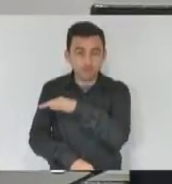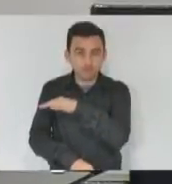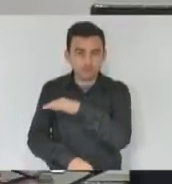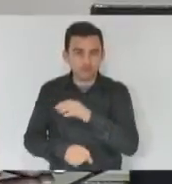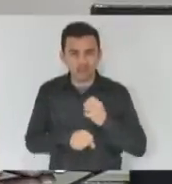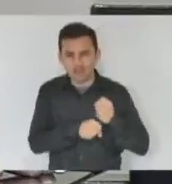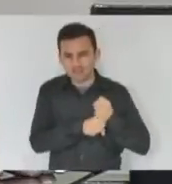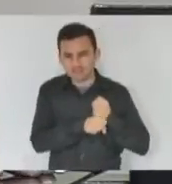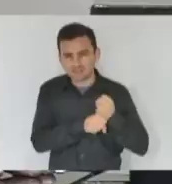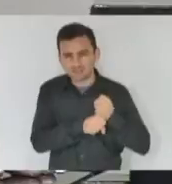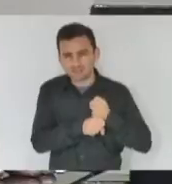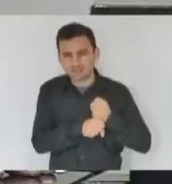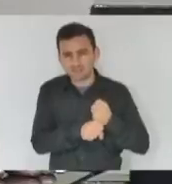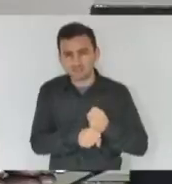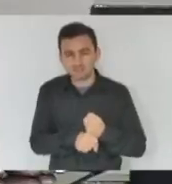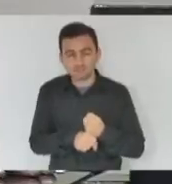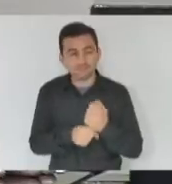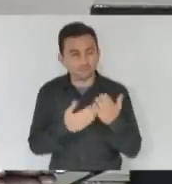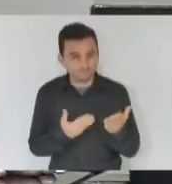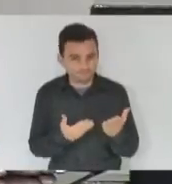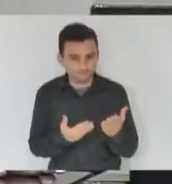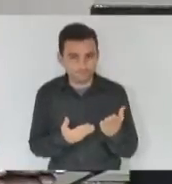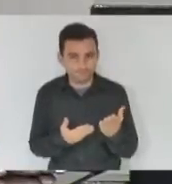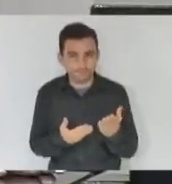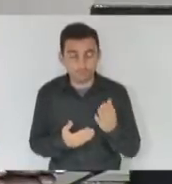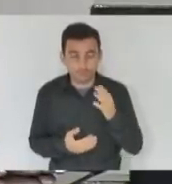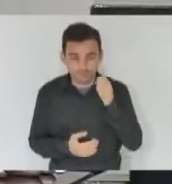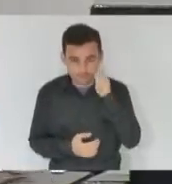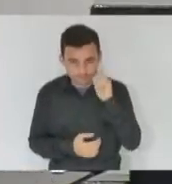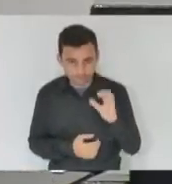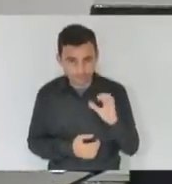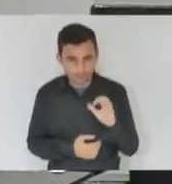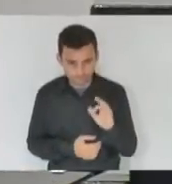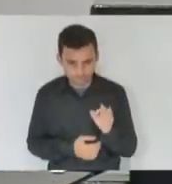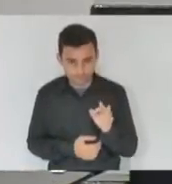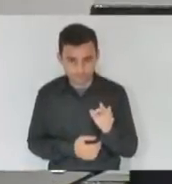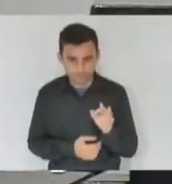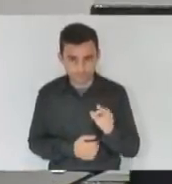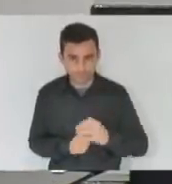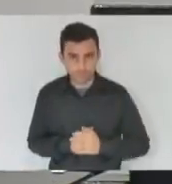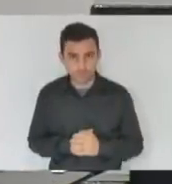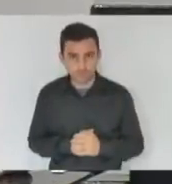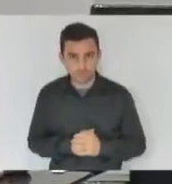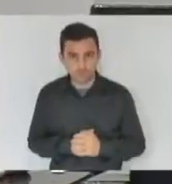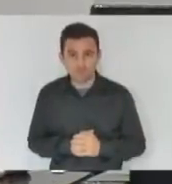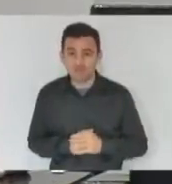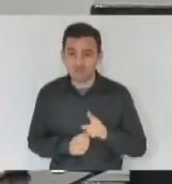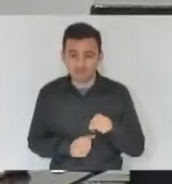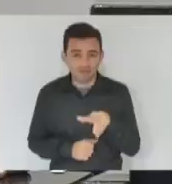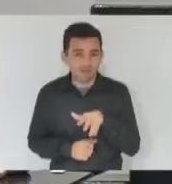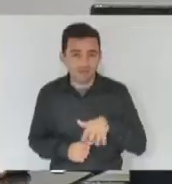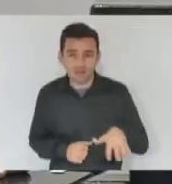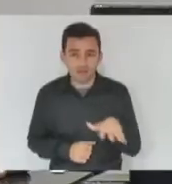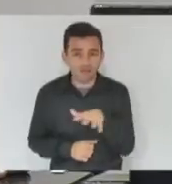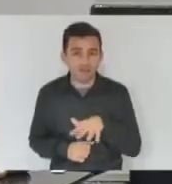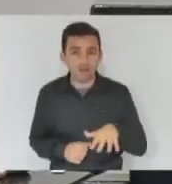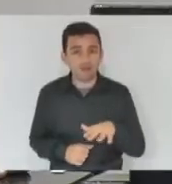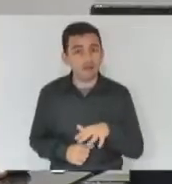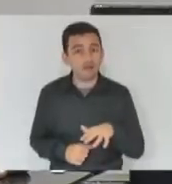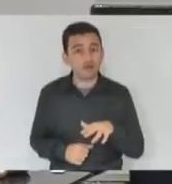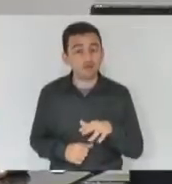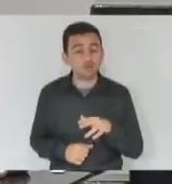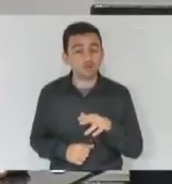Krellin, deputada Ana Carolina, foi uma área chamada